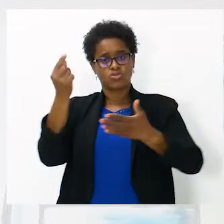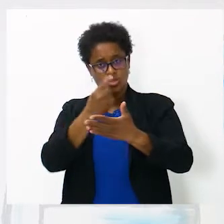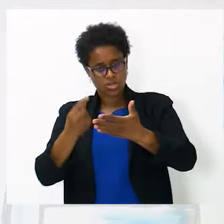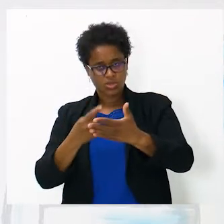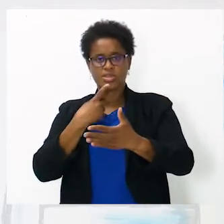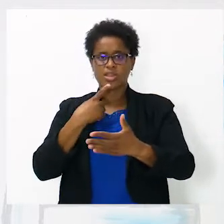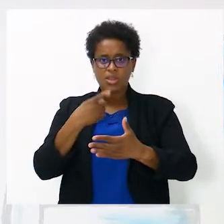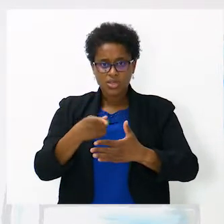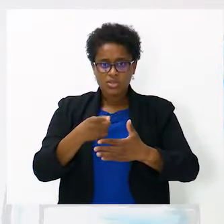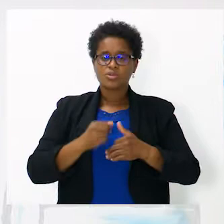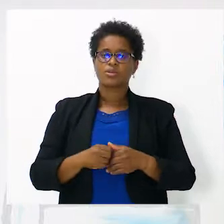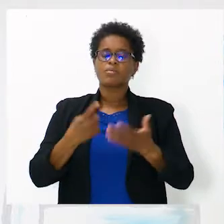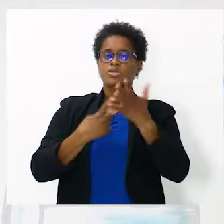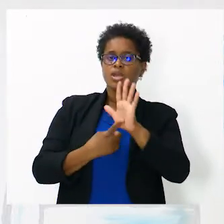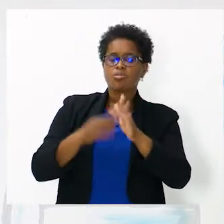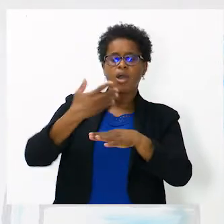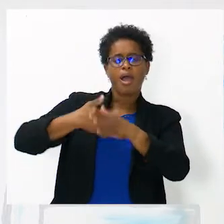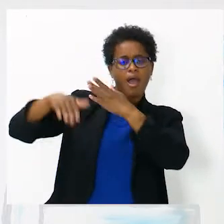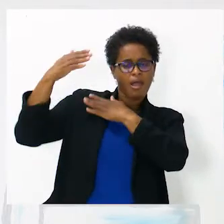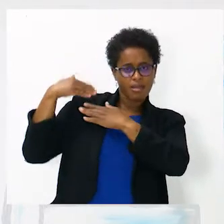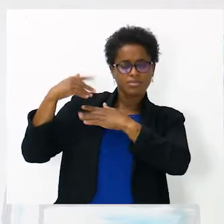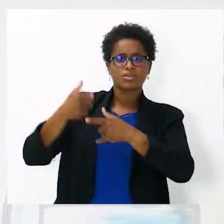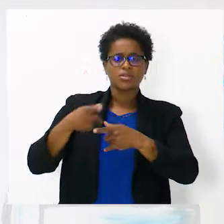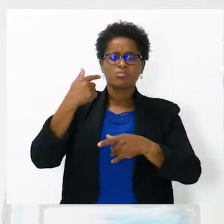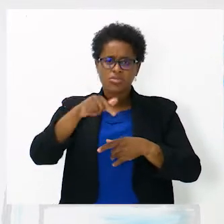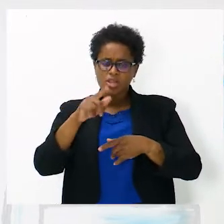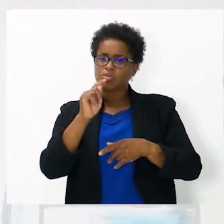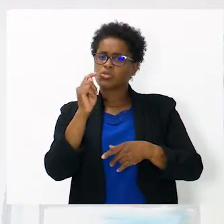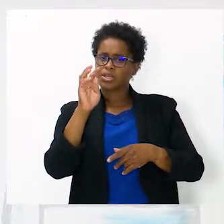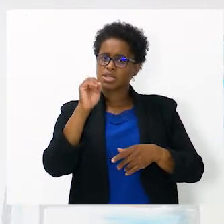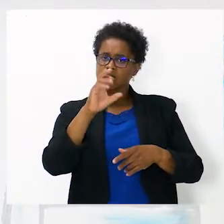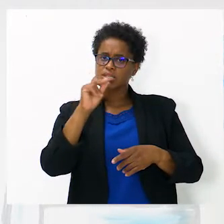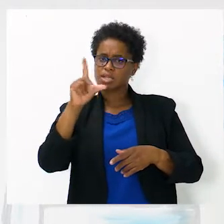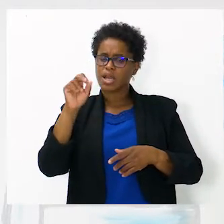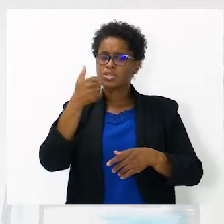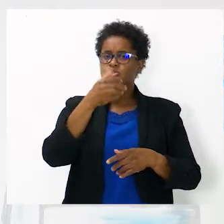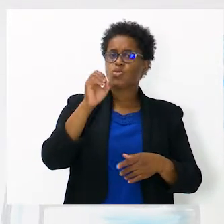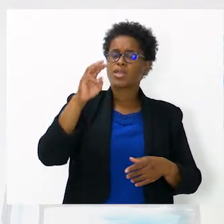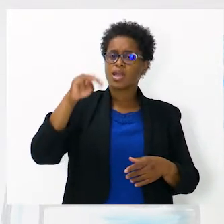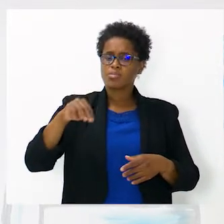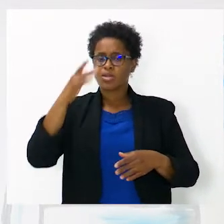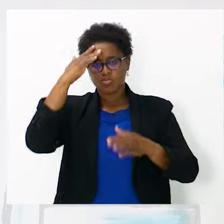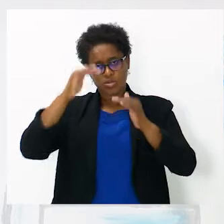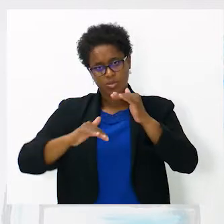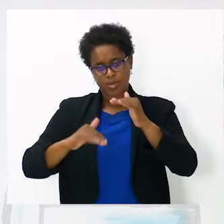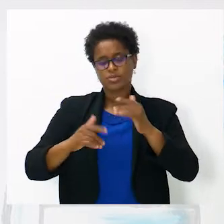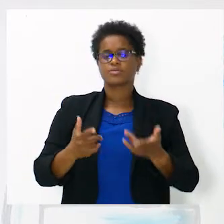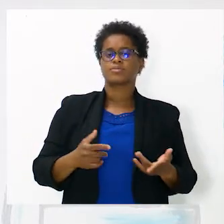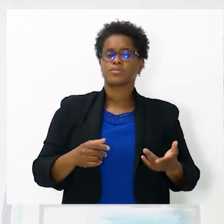Entenderam isso? Por exemplo, anteriormente nós tínhamos uma escala de 50.000 no denominador,